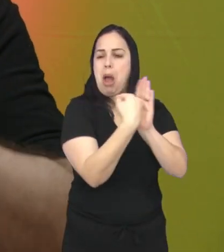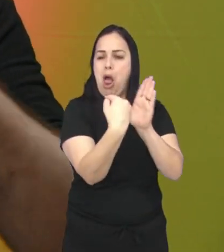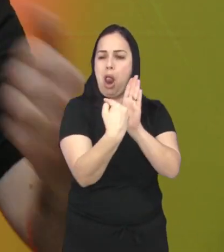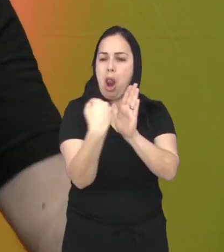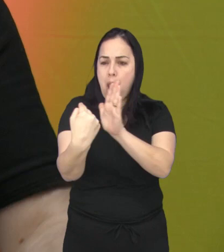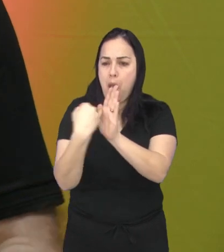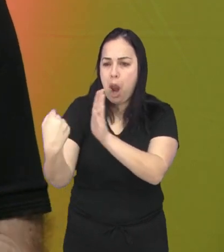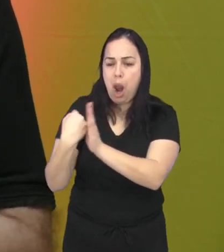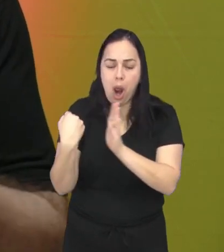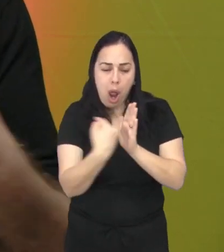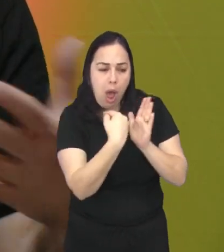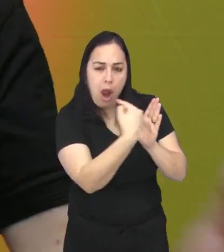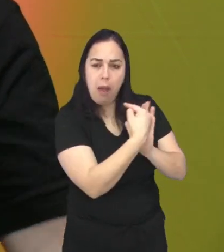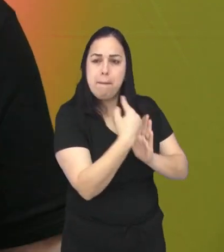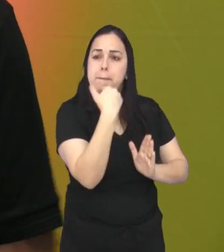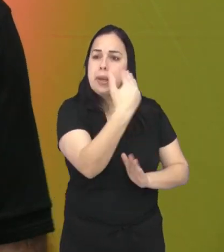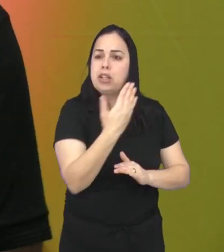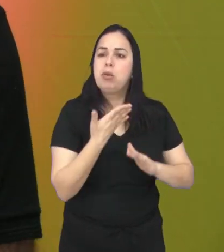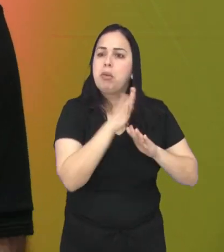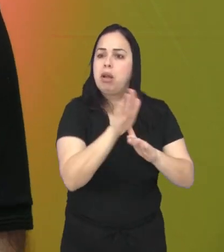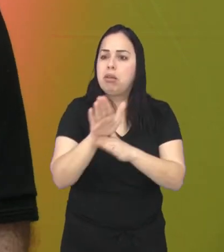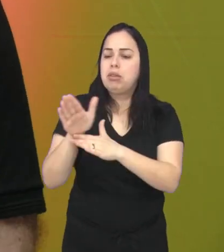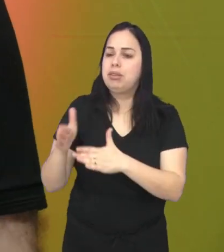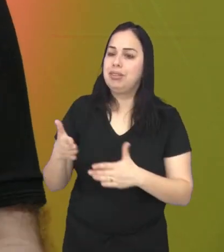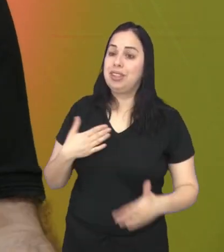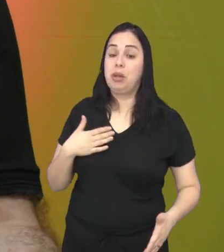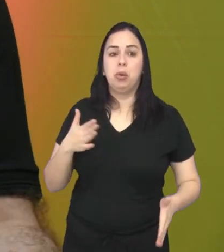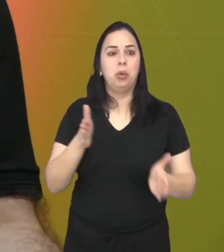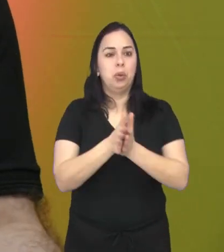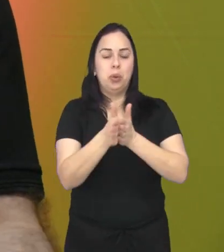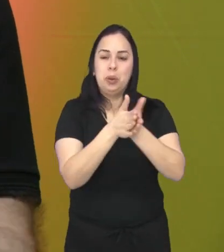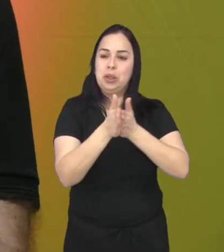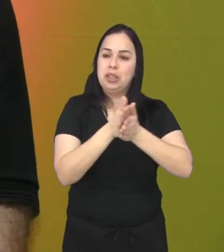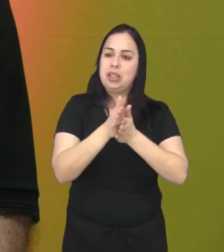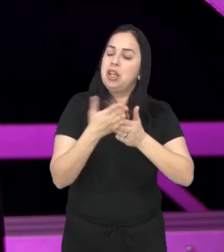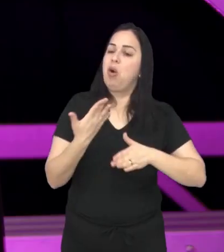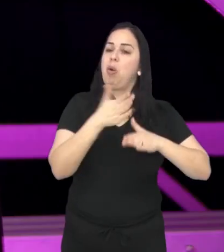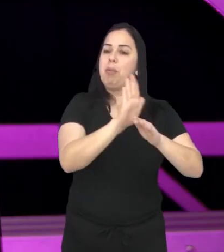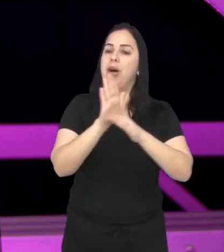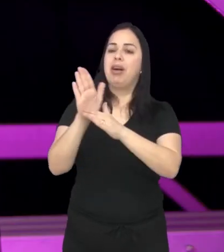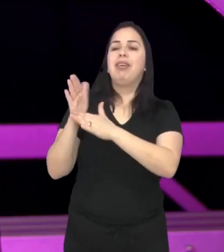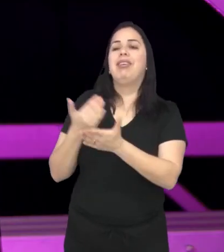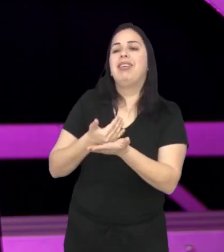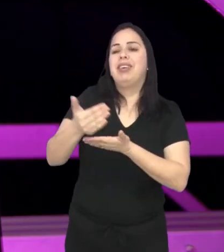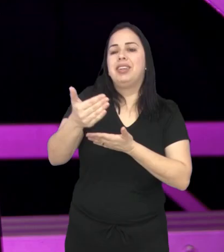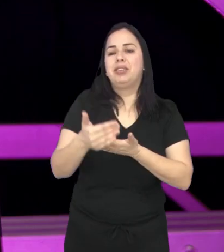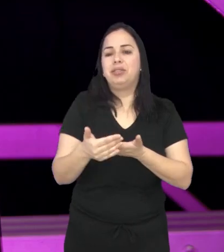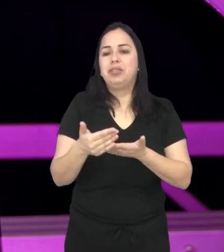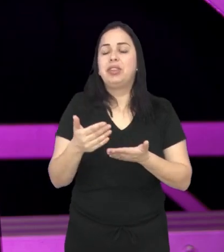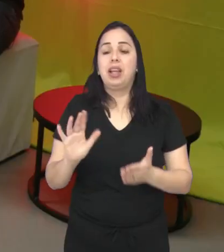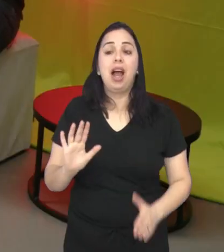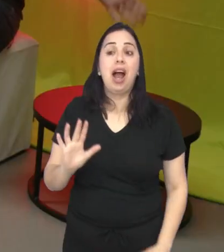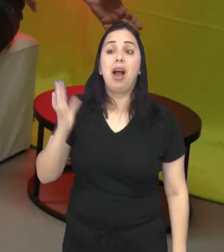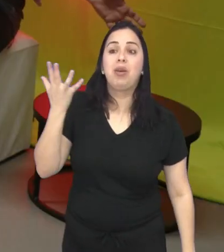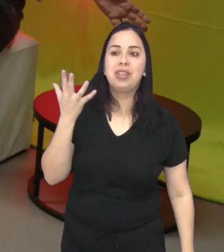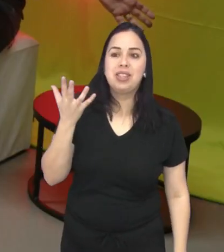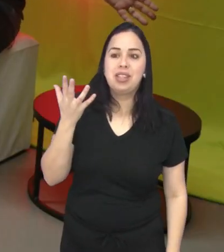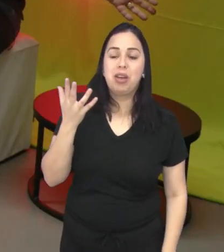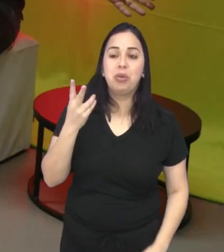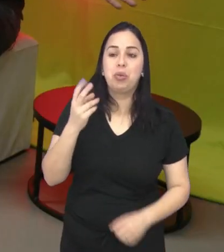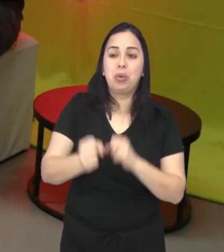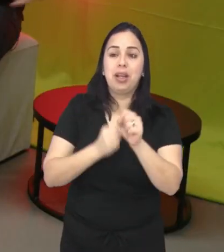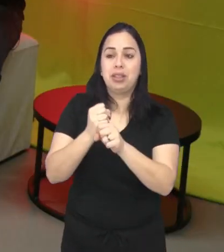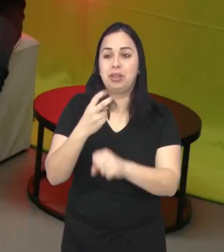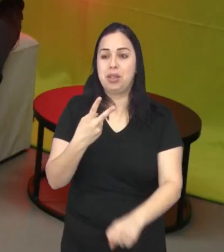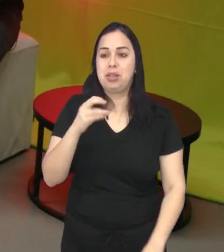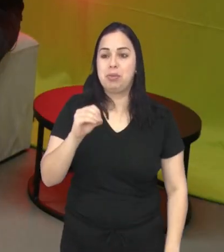fez isso? Monta uma turnê para mim, monta uma turnê para mim. E eu comecei a me empolgar a fazer esse tipo de coisa para os outros. E aí teve um negócio que aconteceu na nossa